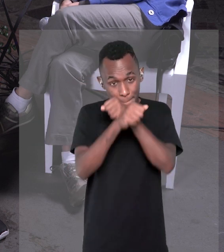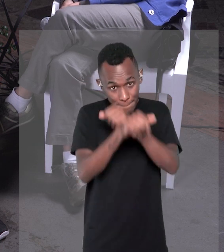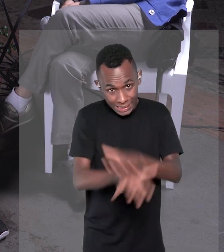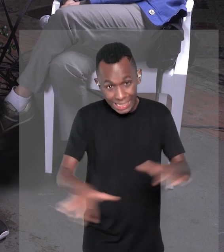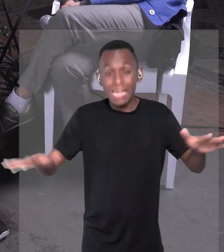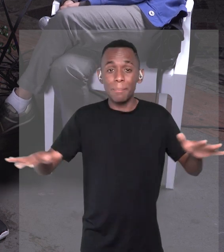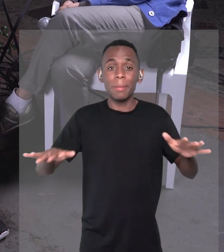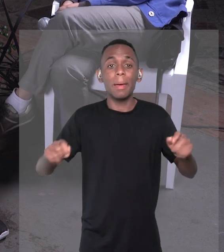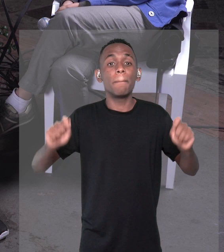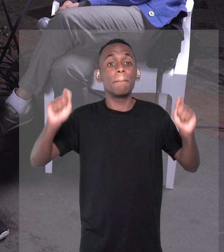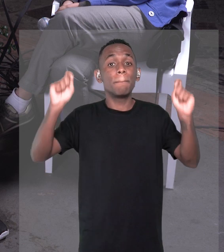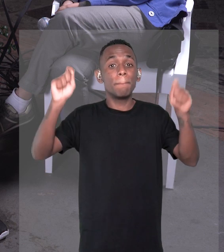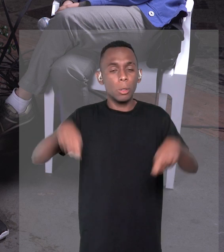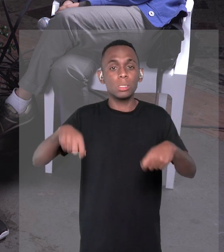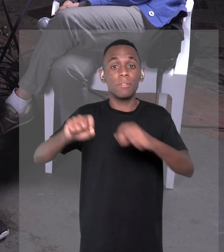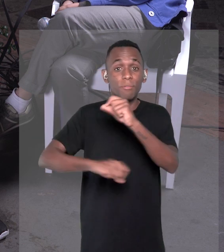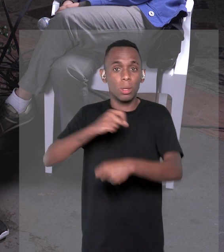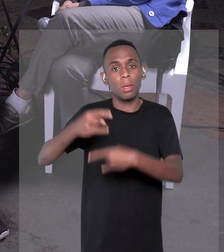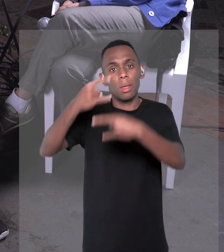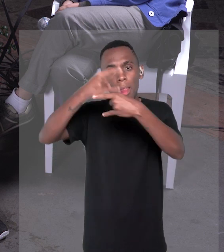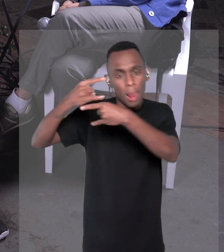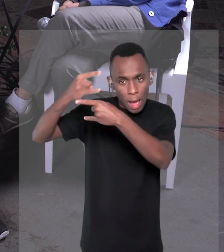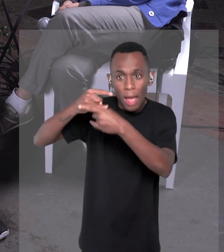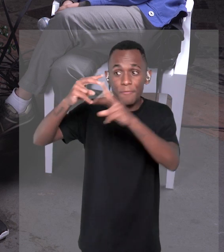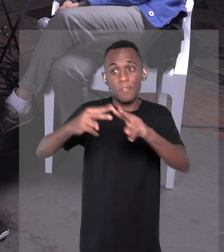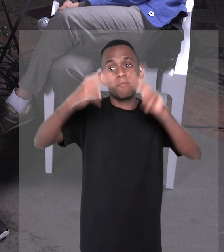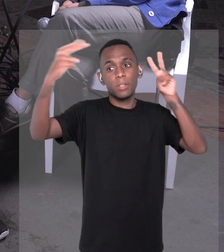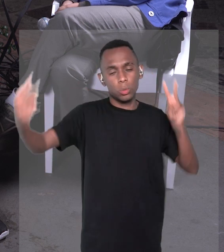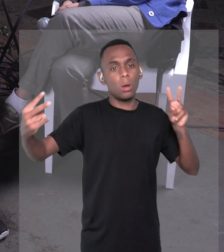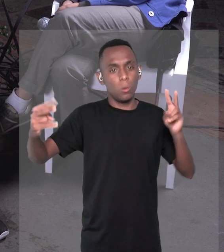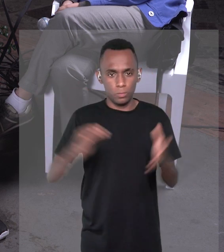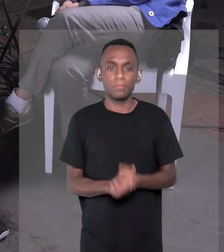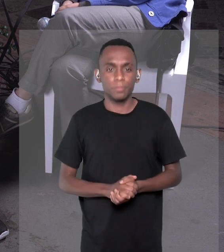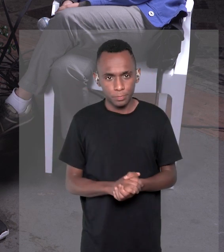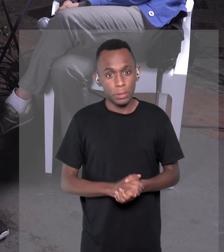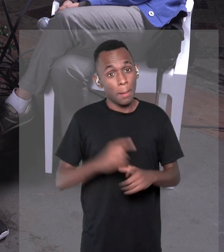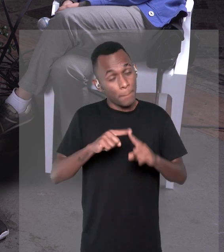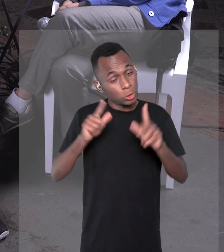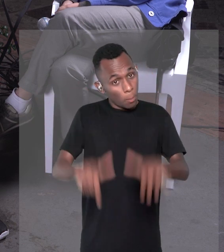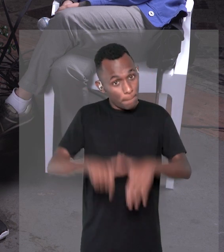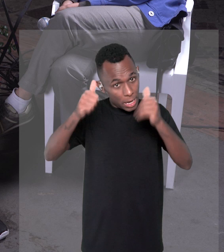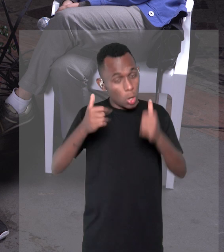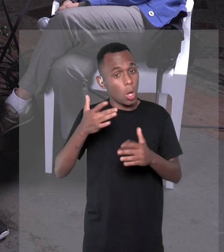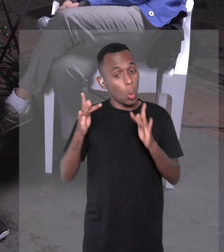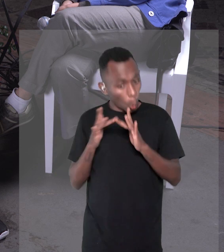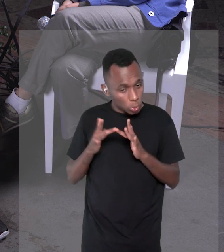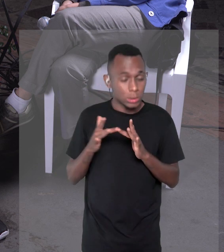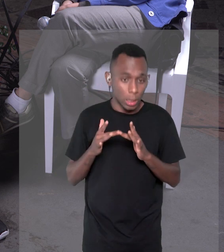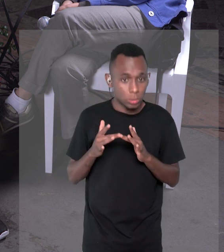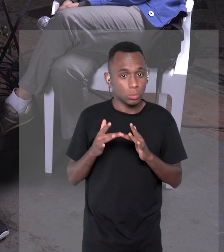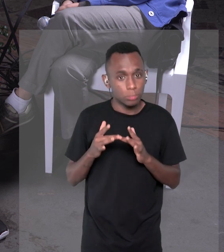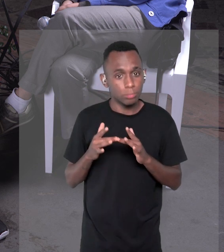celular, não escuta o que está do lado. A minha geração gosta de uma boa prosa. Nós temos reuniões, nós todos